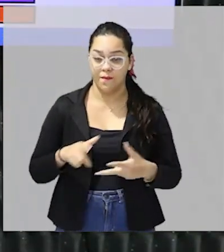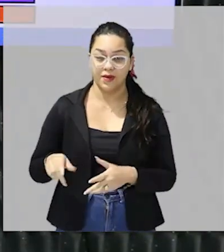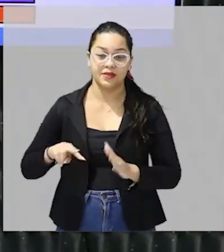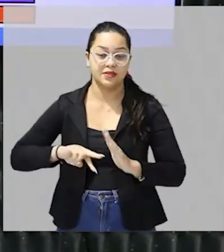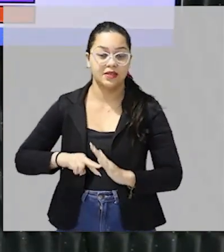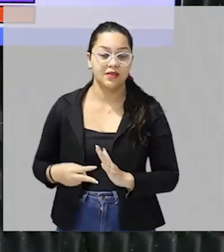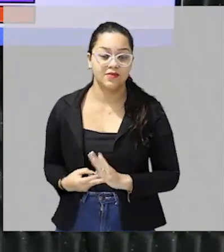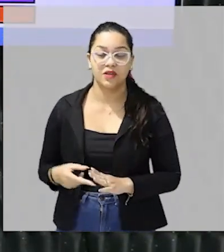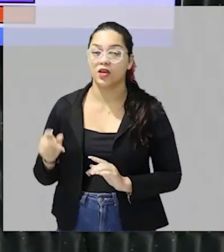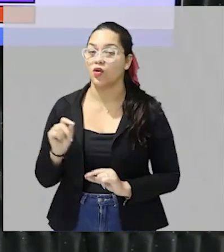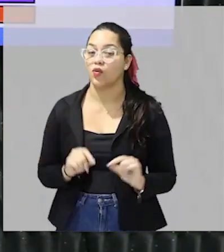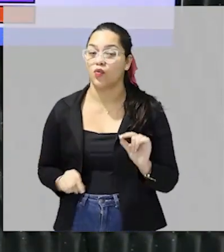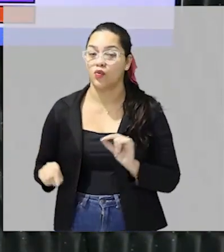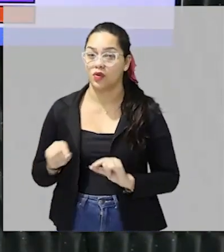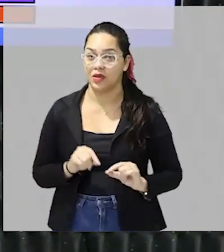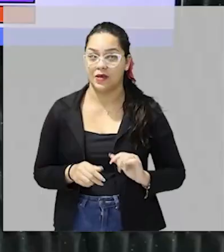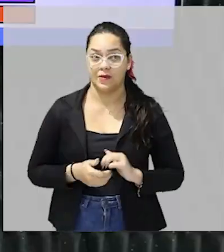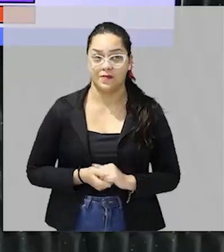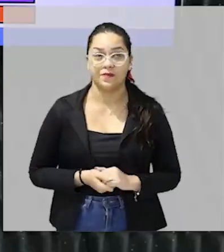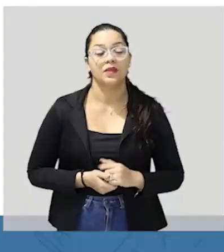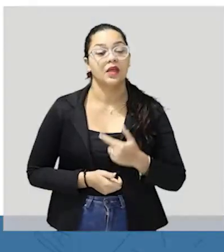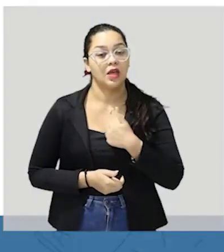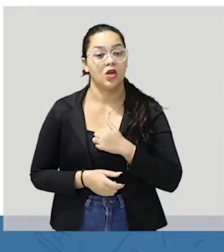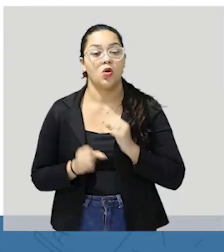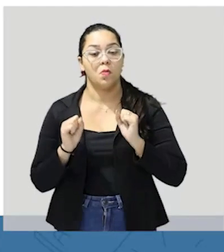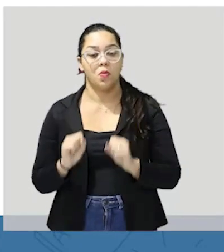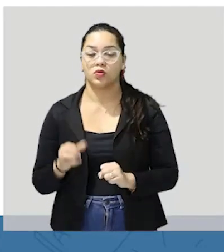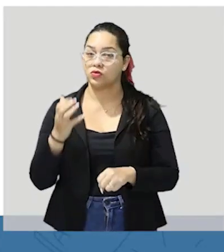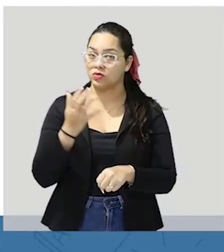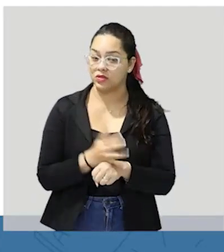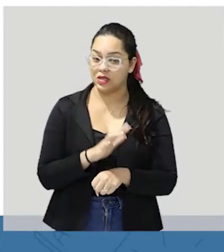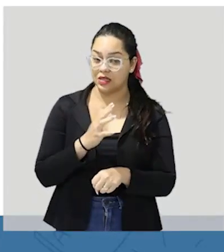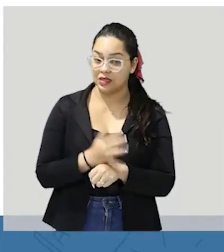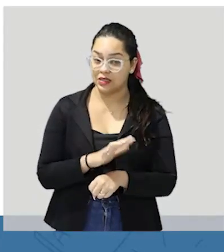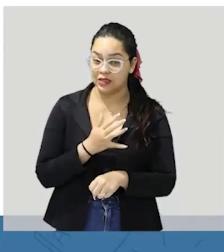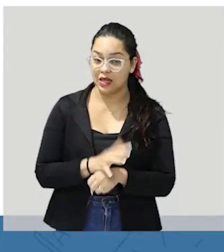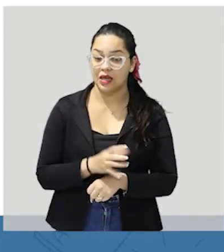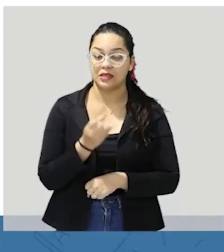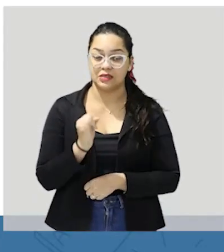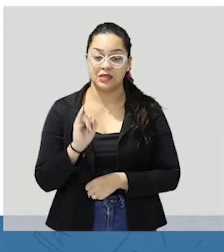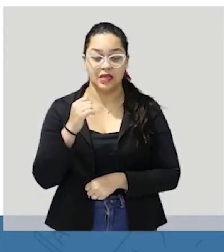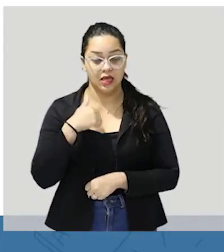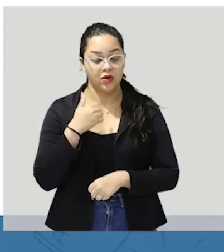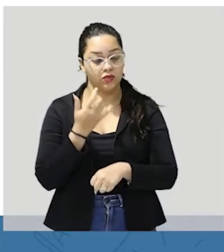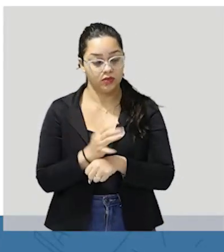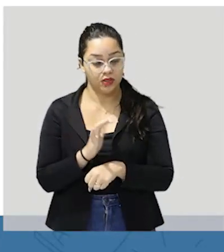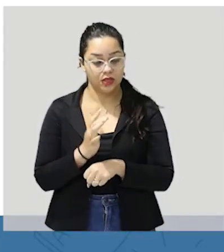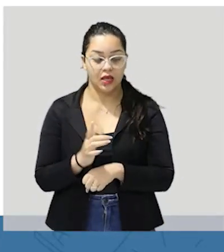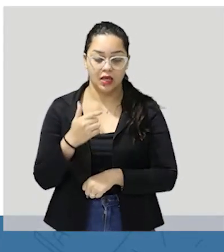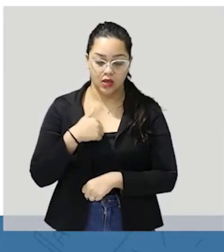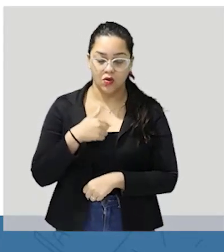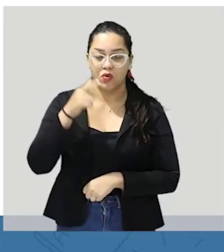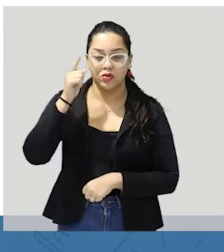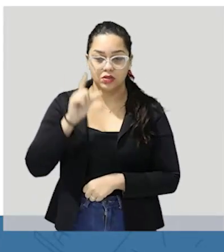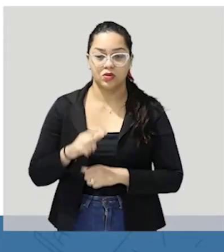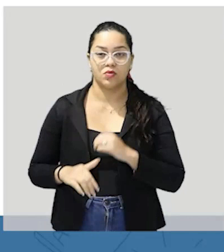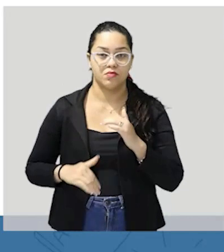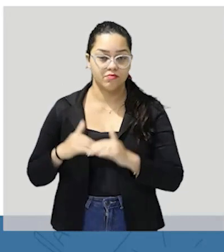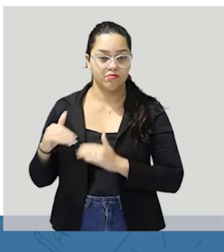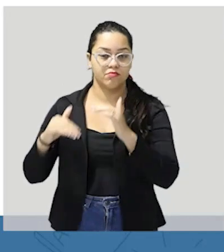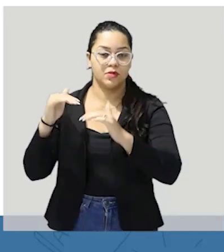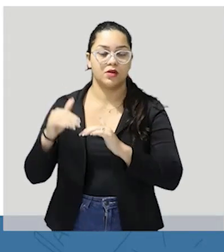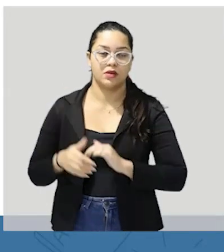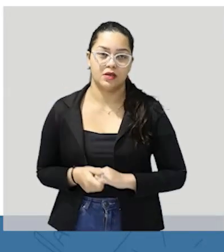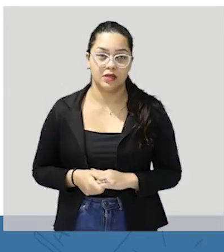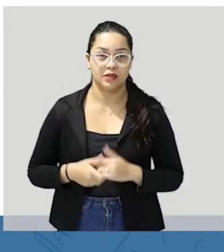isso significa? É aquilo que eu posso treinar, que se eu treinar eu consigo melhorar.